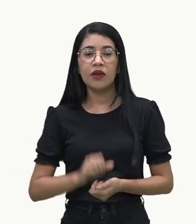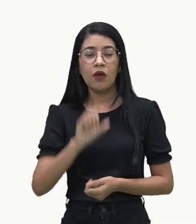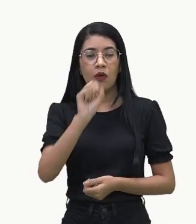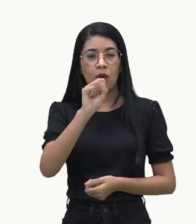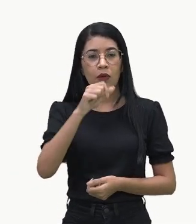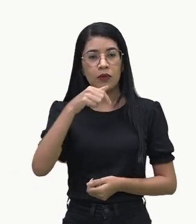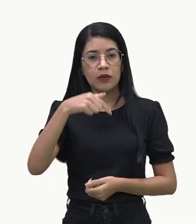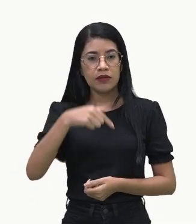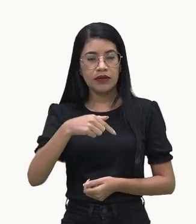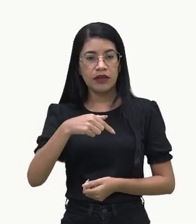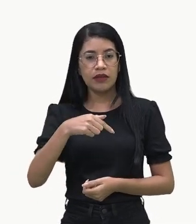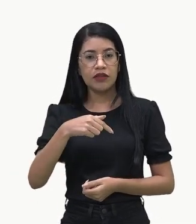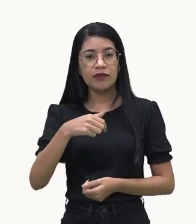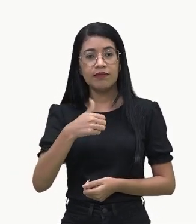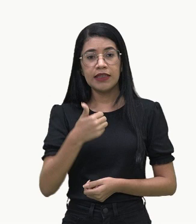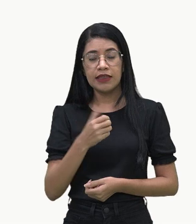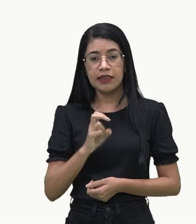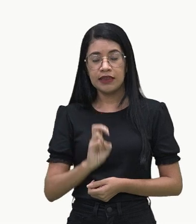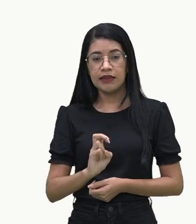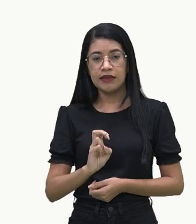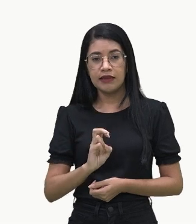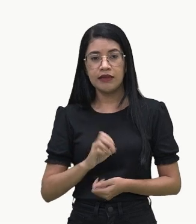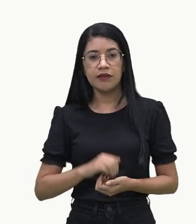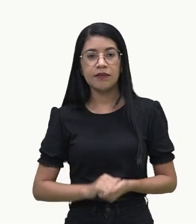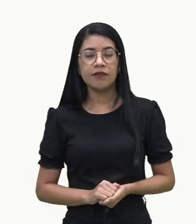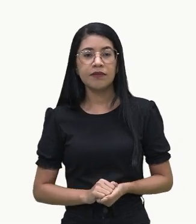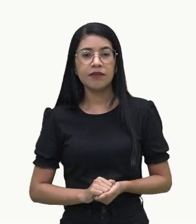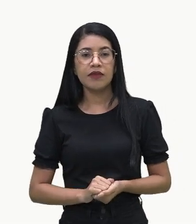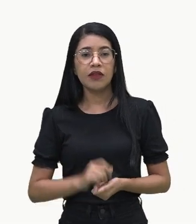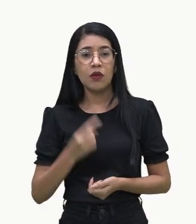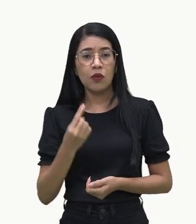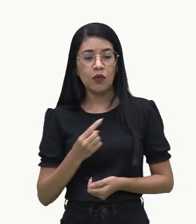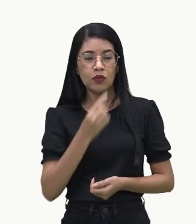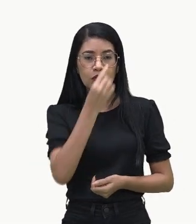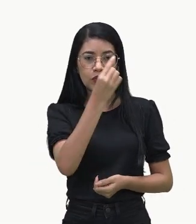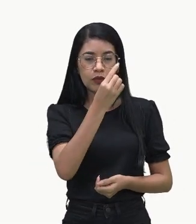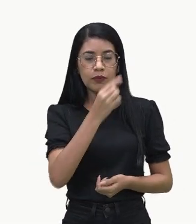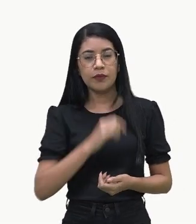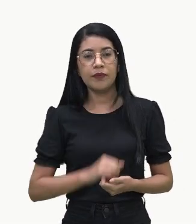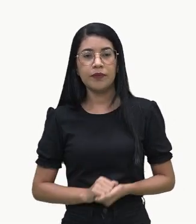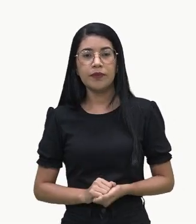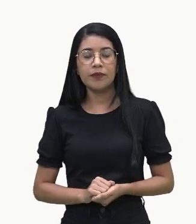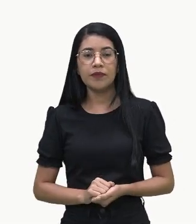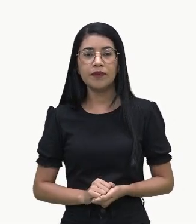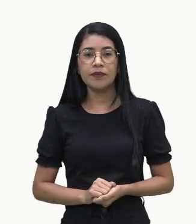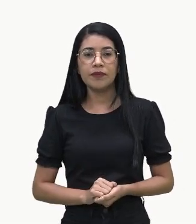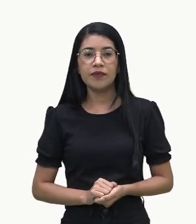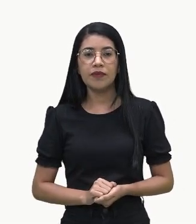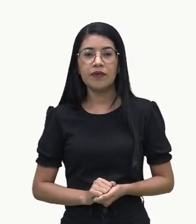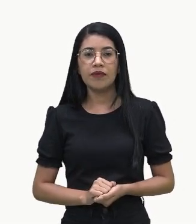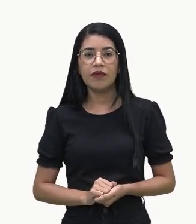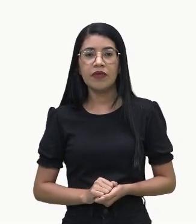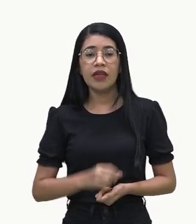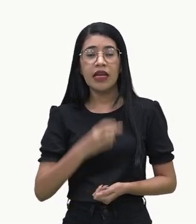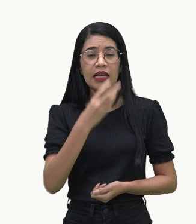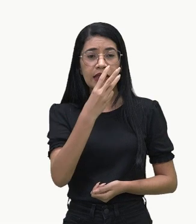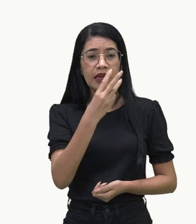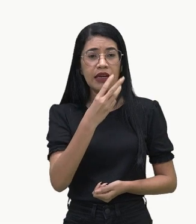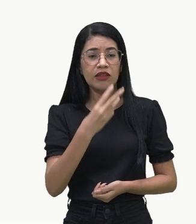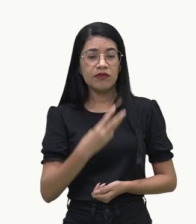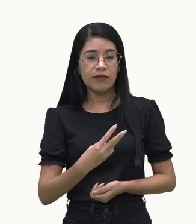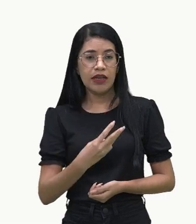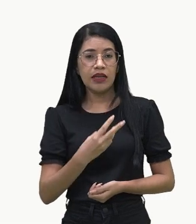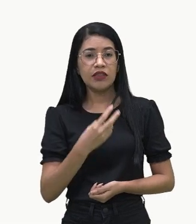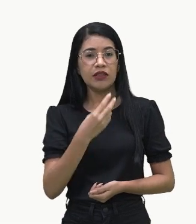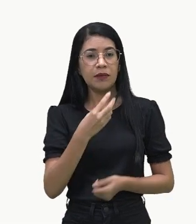7, 15, que vem 1, certo? 3 e 3,